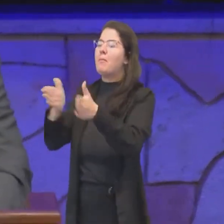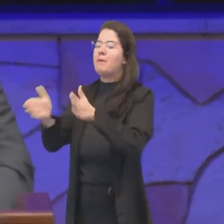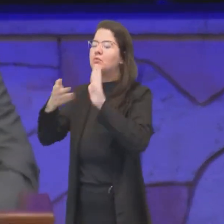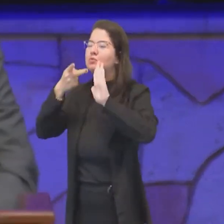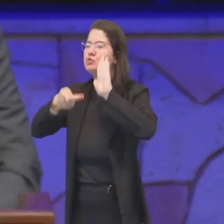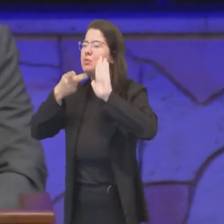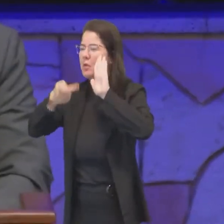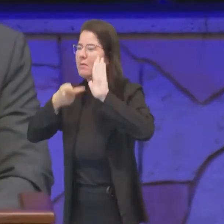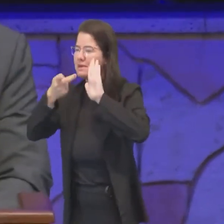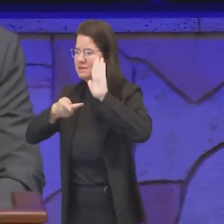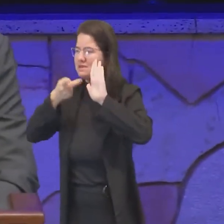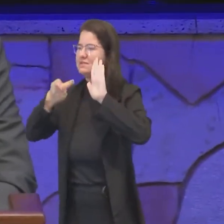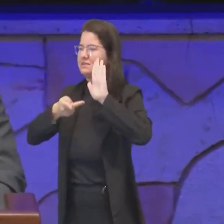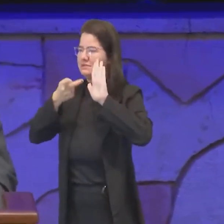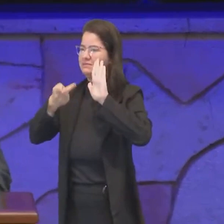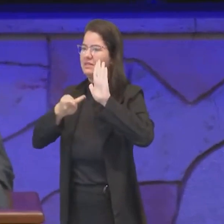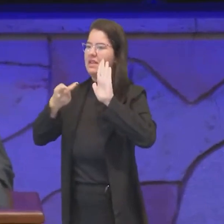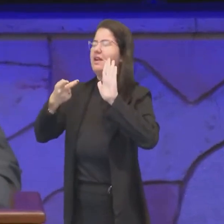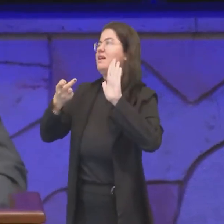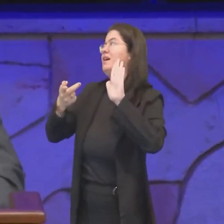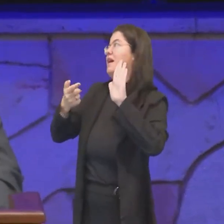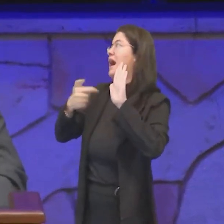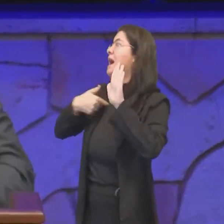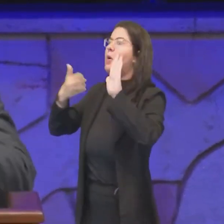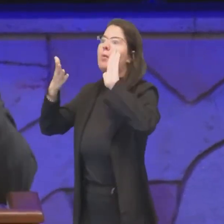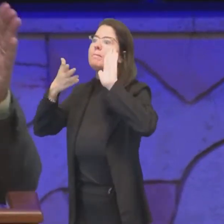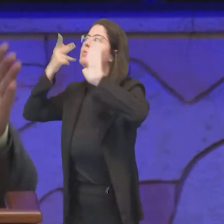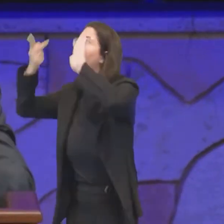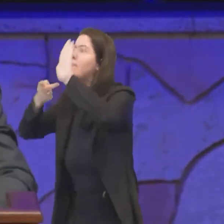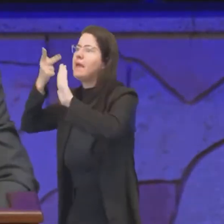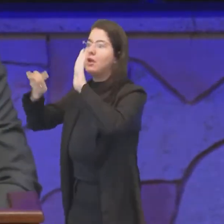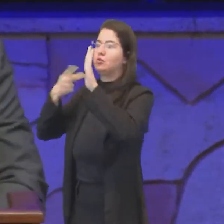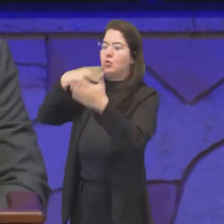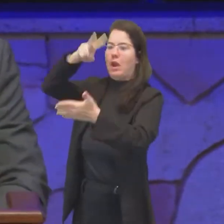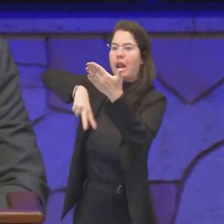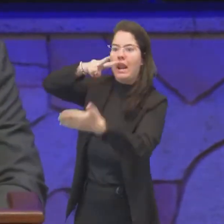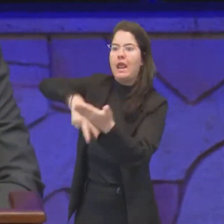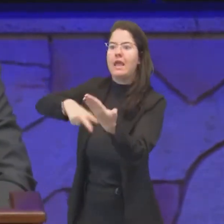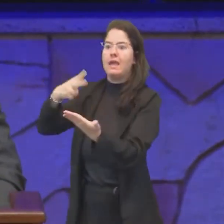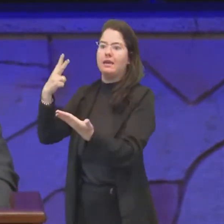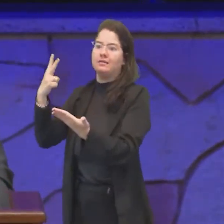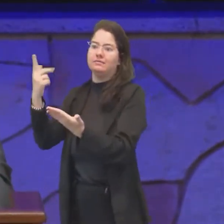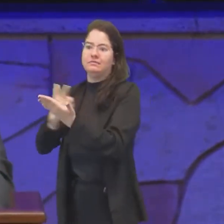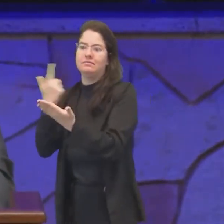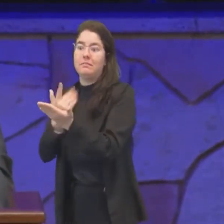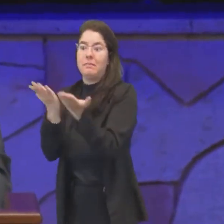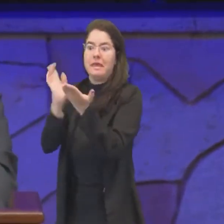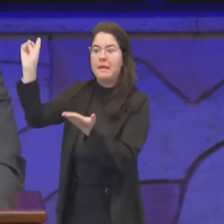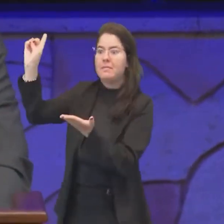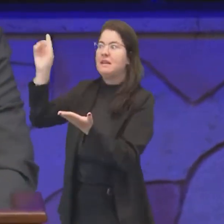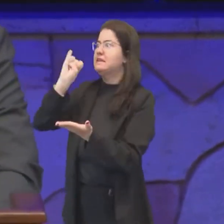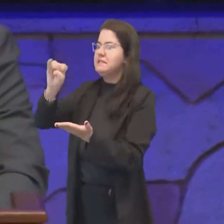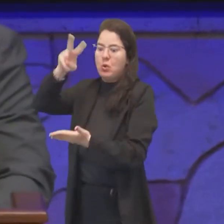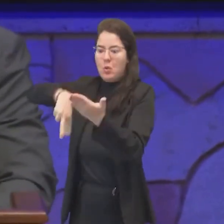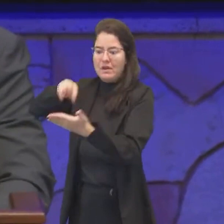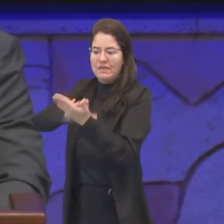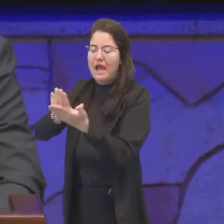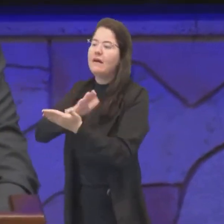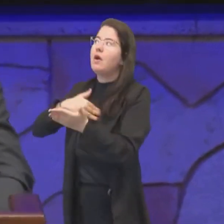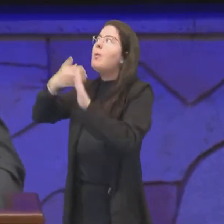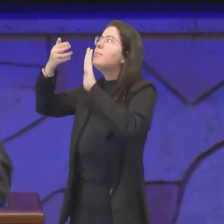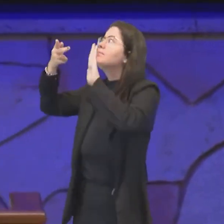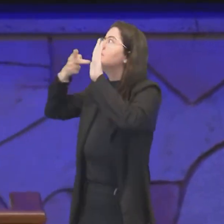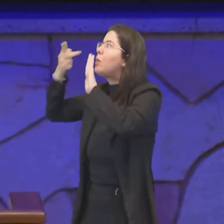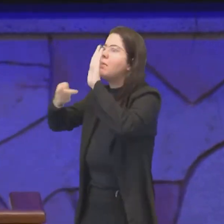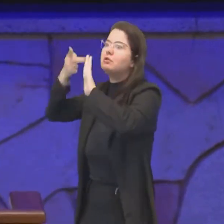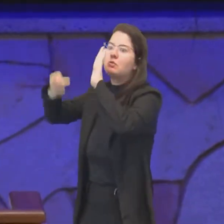Senhor, assim agir, prometo ler a Tua palavra mais uma vez todo ano. Se eu não li,